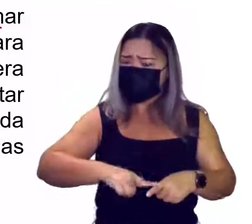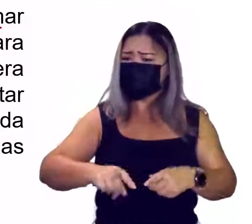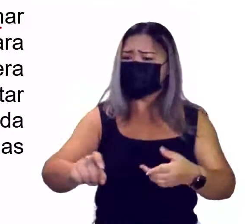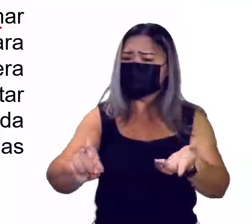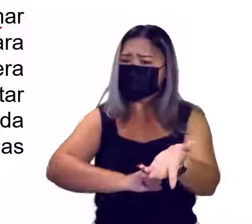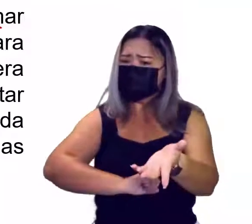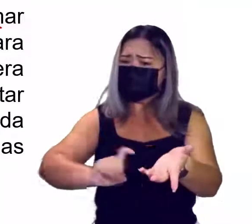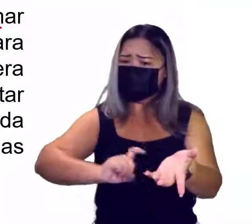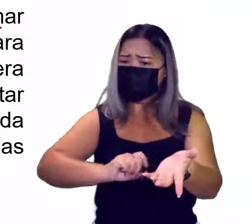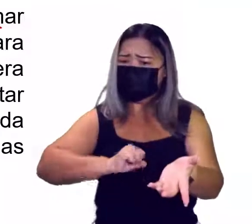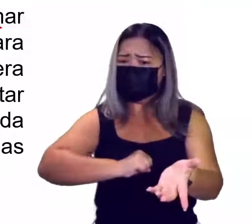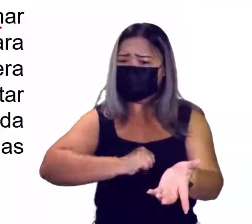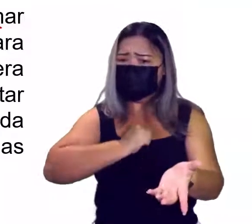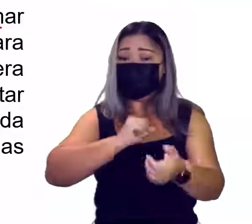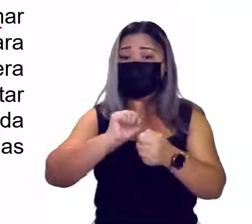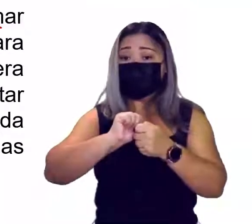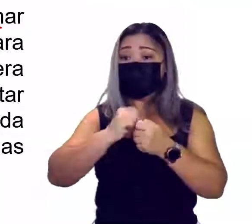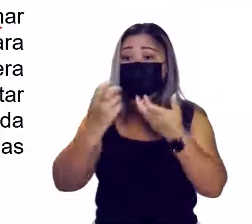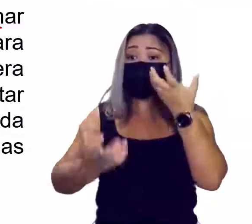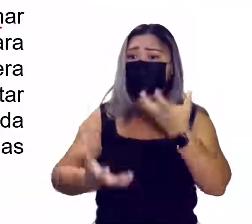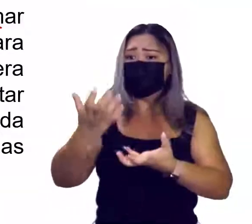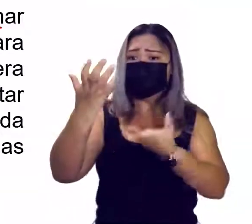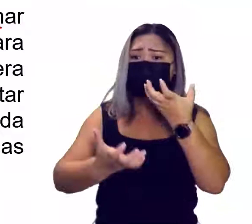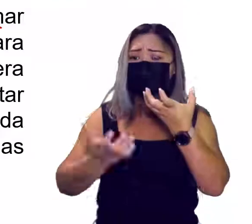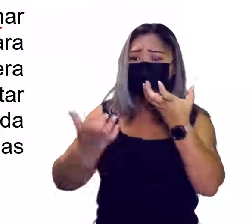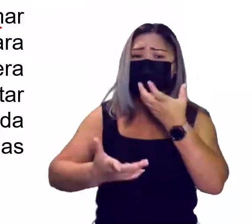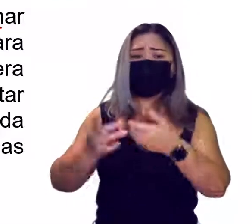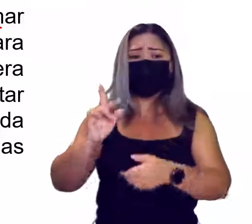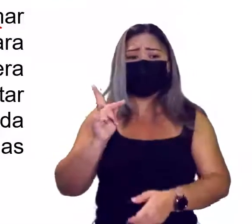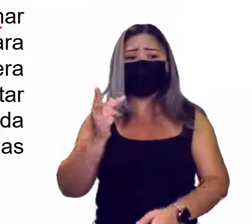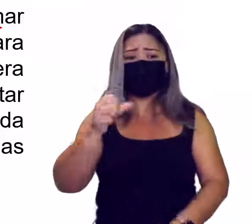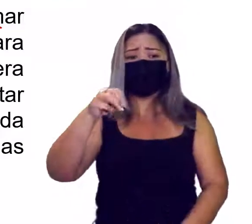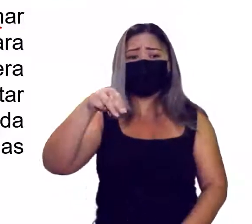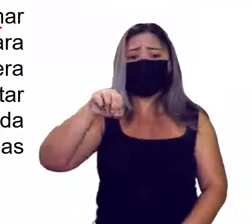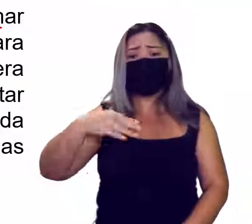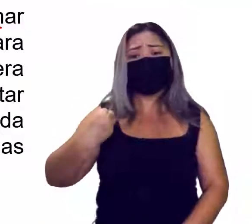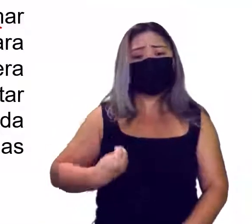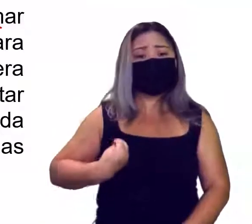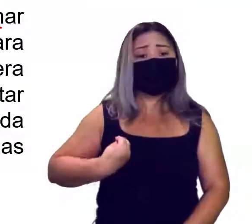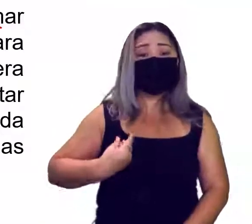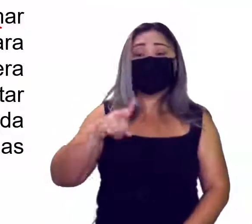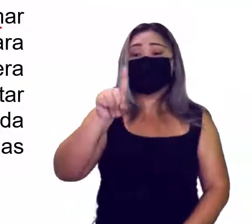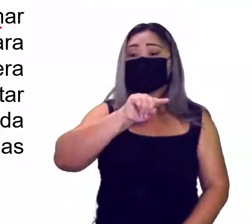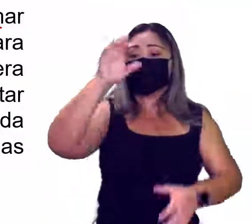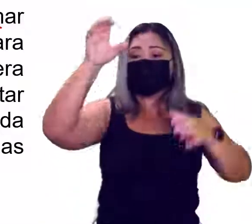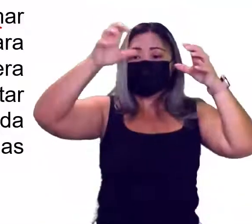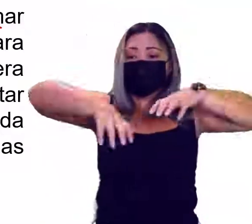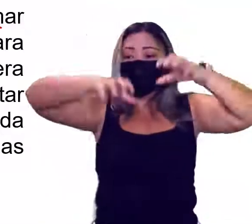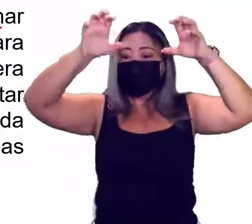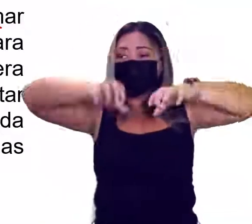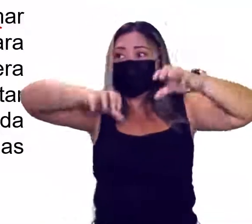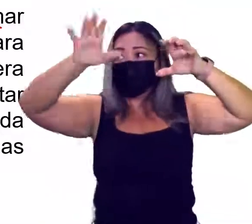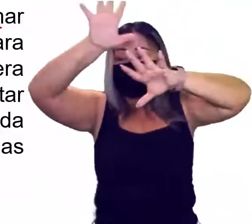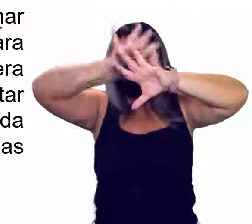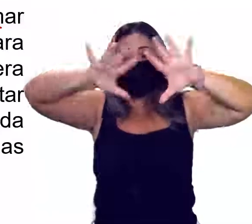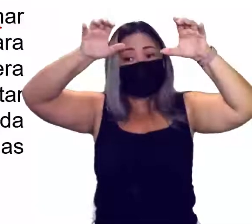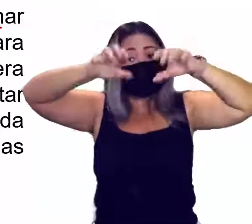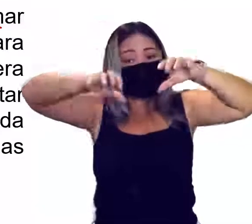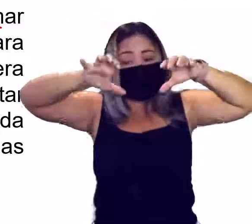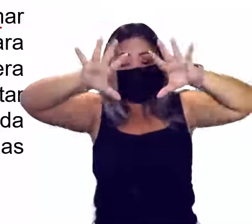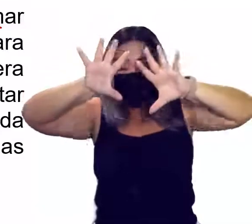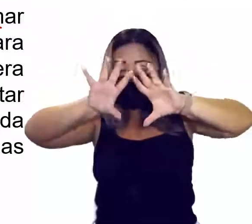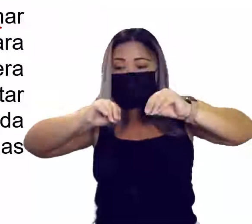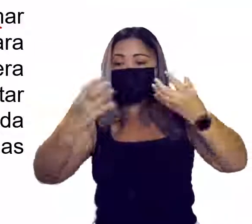queimar Alquimena viva. Zeus mandou nuvens de chuva para apagar o fogo, segundo a mitologia grega